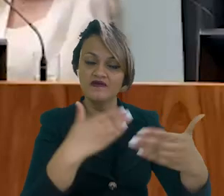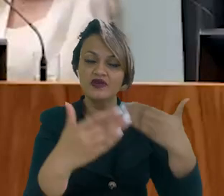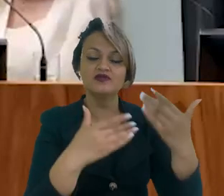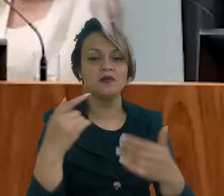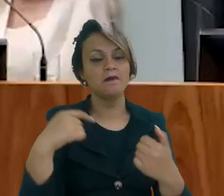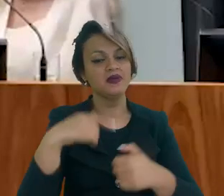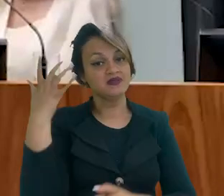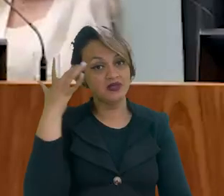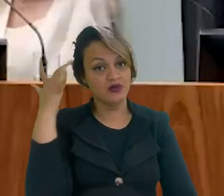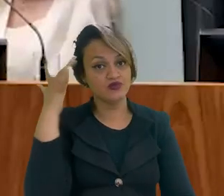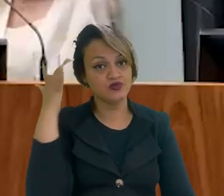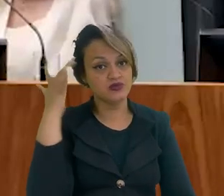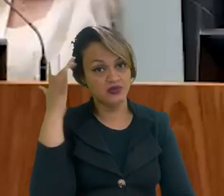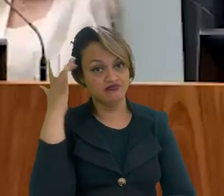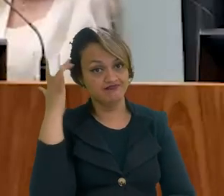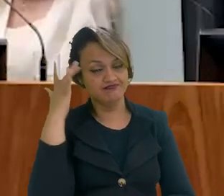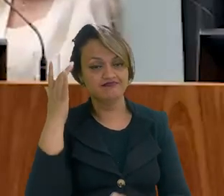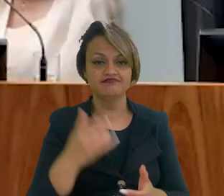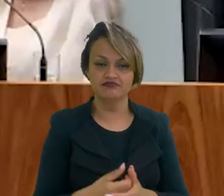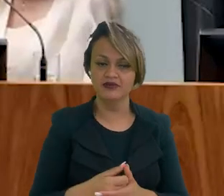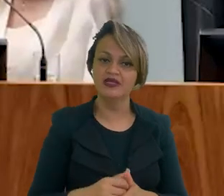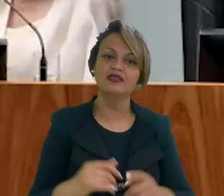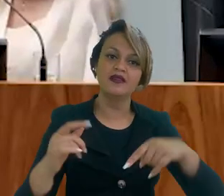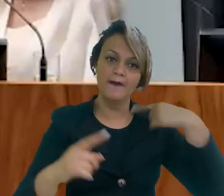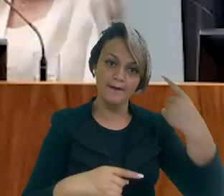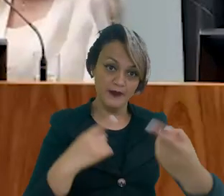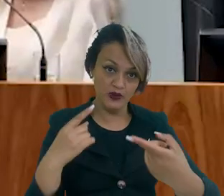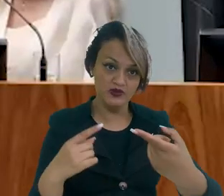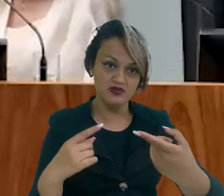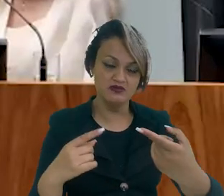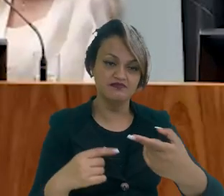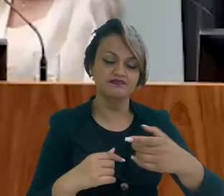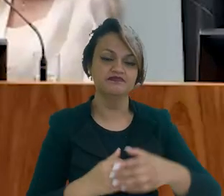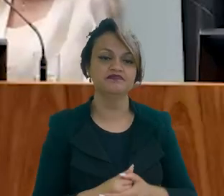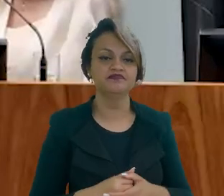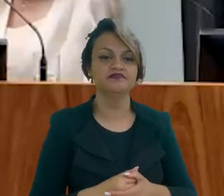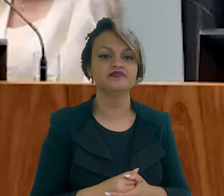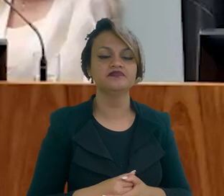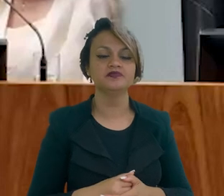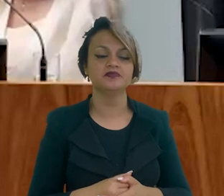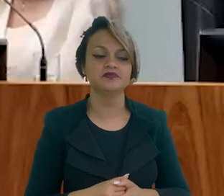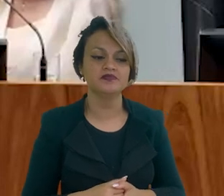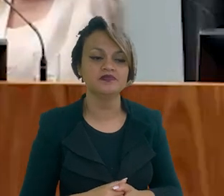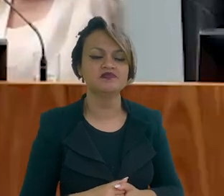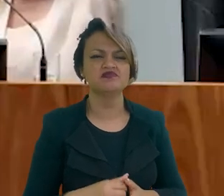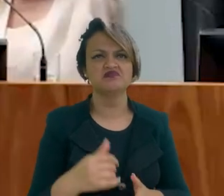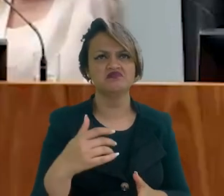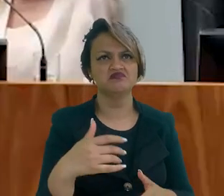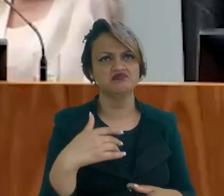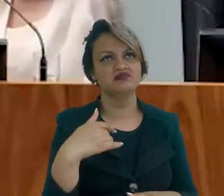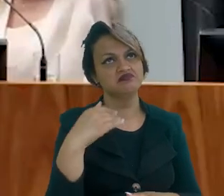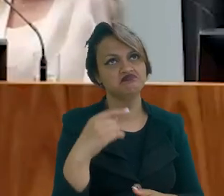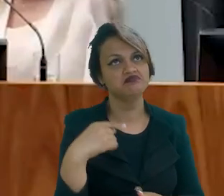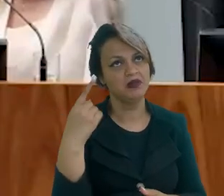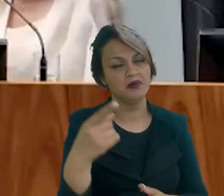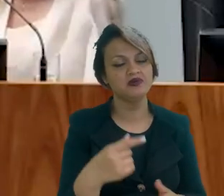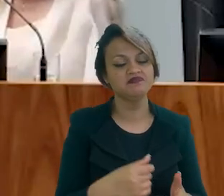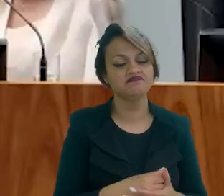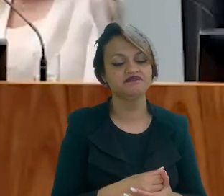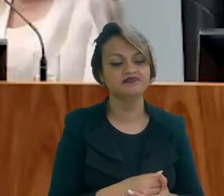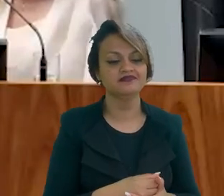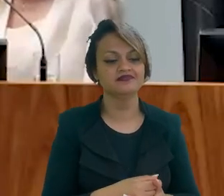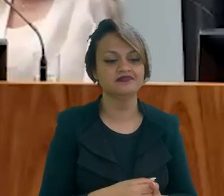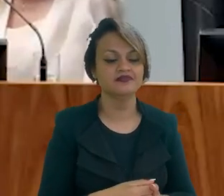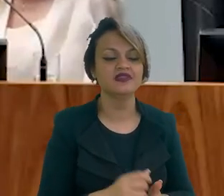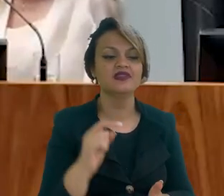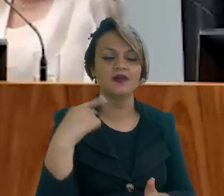do feuda então assim realmente tem um avanço de consideração em raciocínio jurídico posteriormente isso